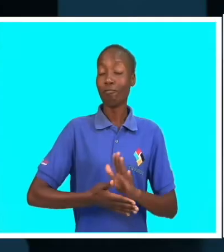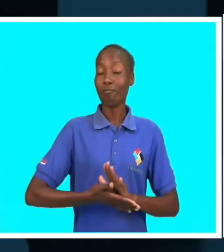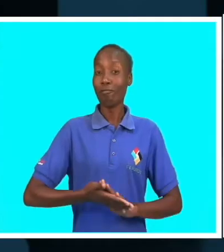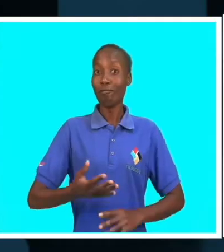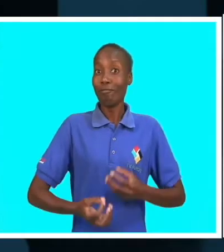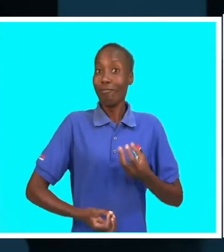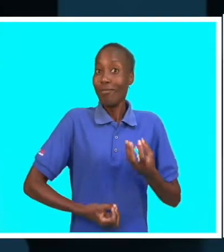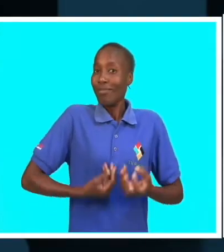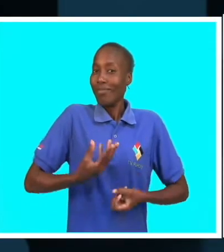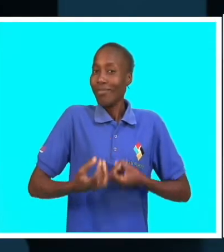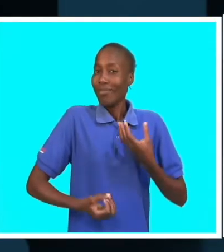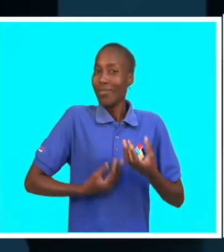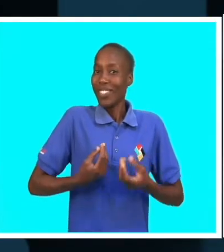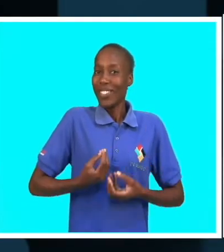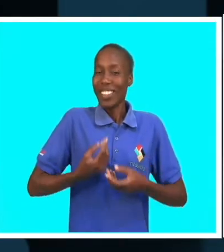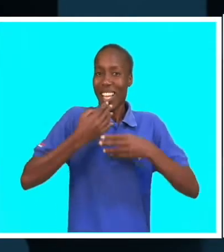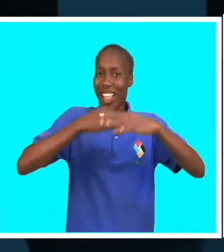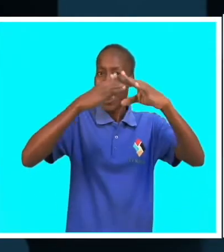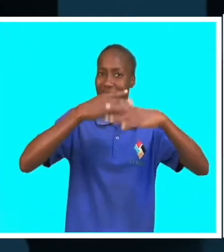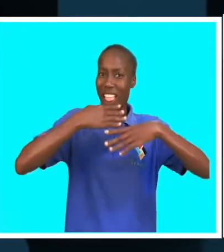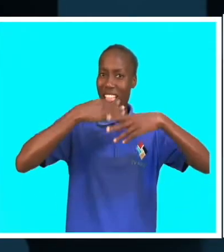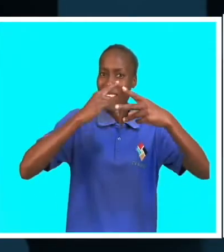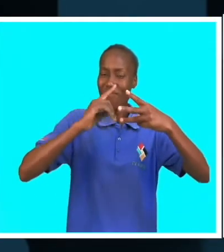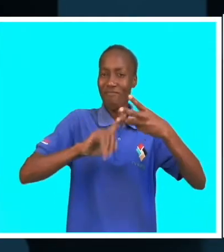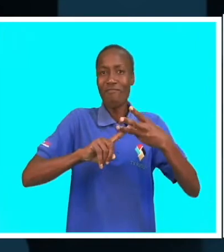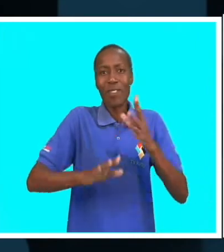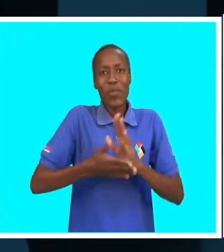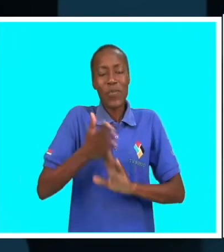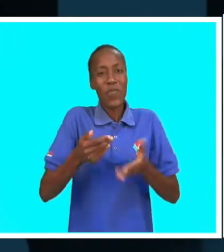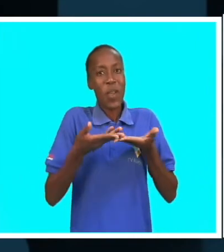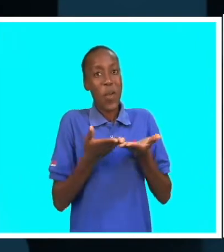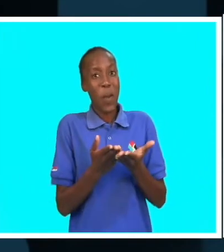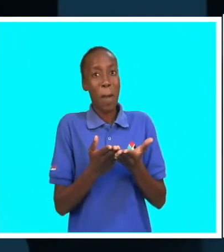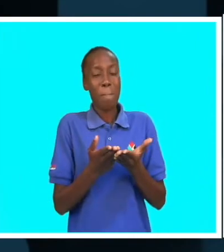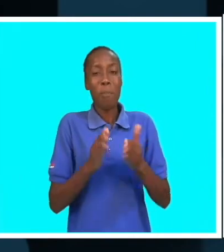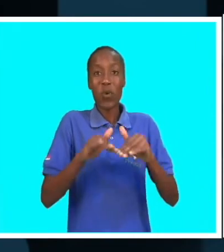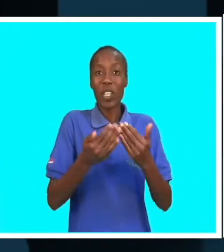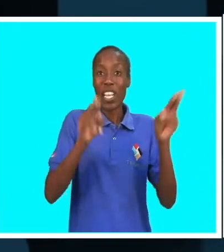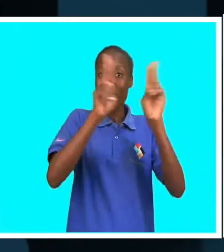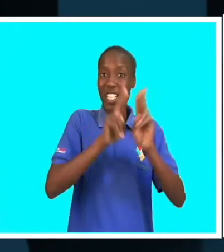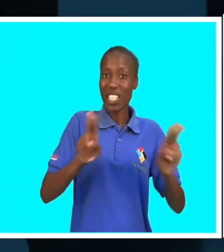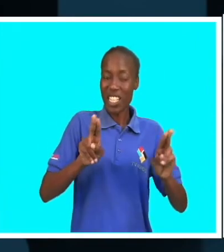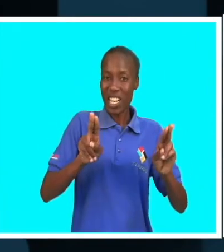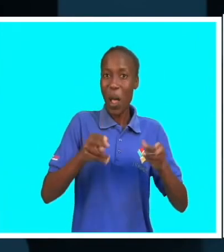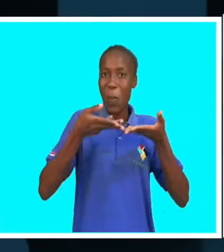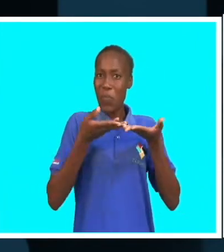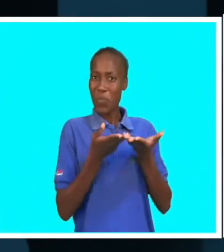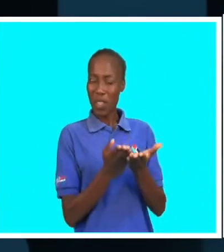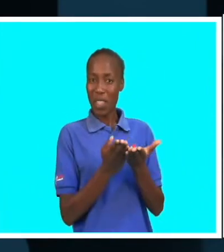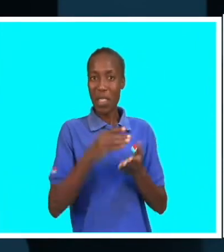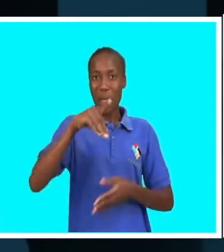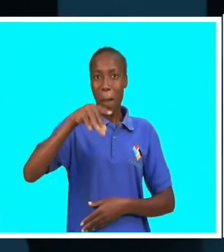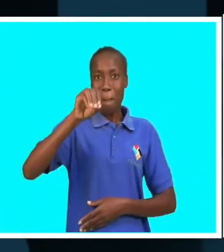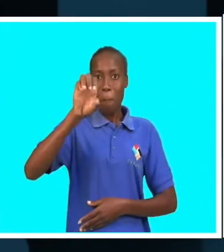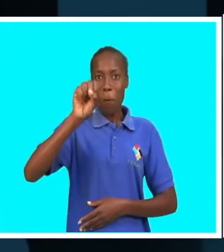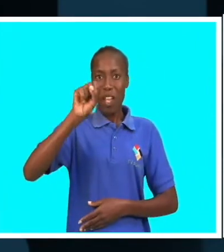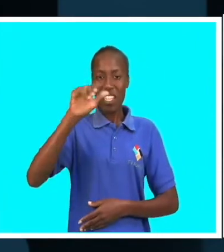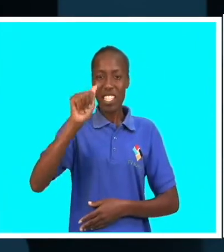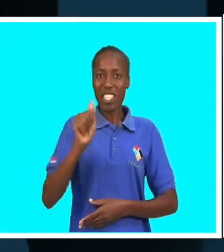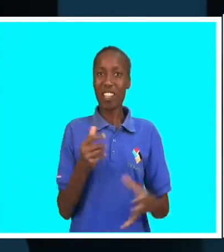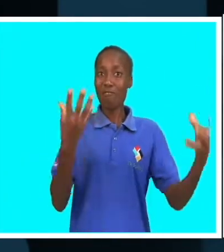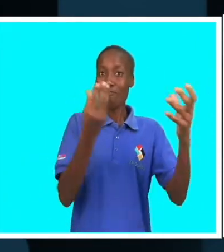Som, som, reclamação. Assim foi o espetáculo da celebração do Dia Internacional da Poesia, numa